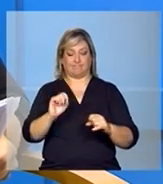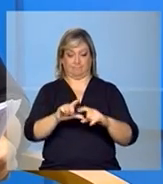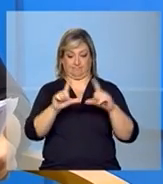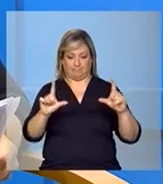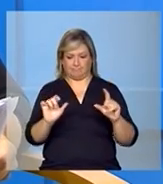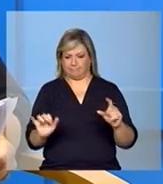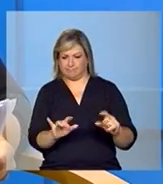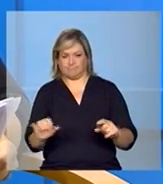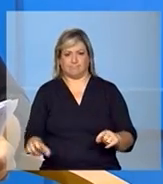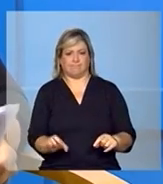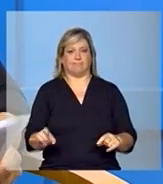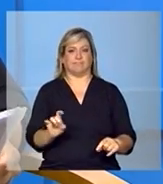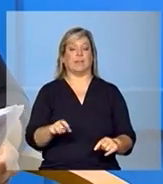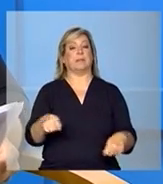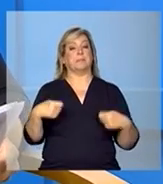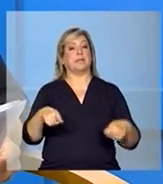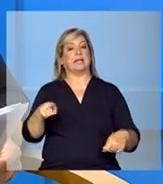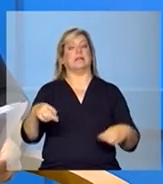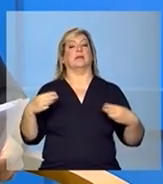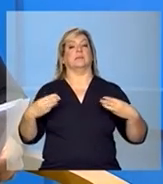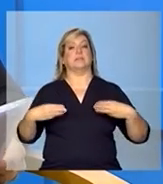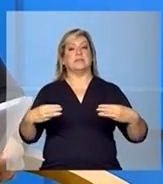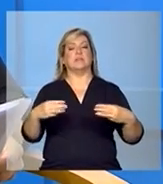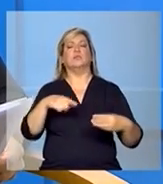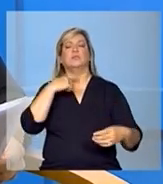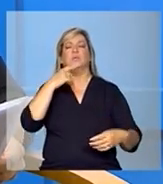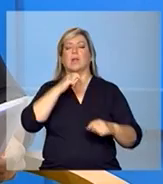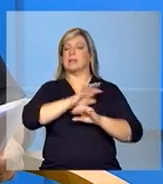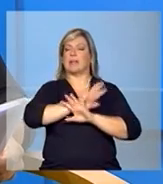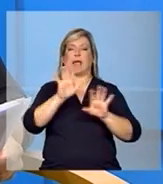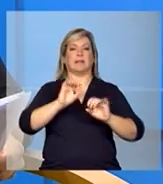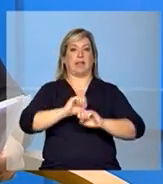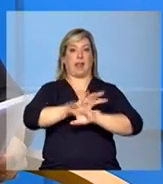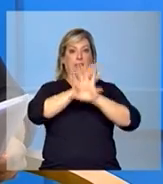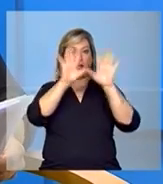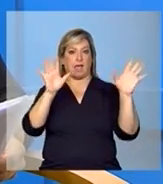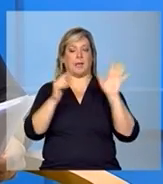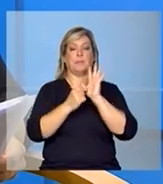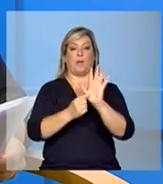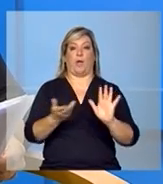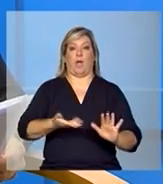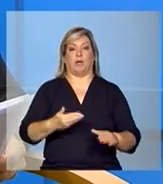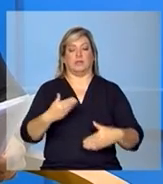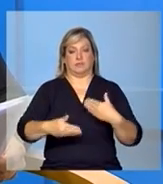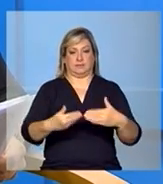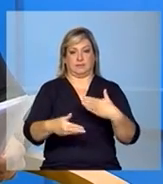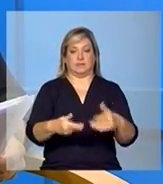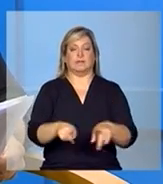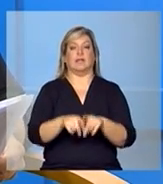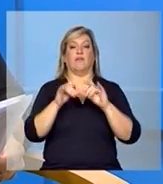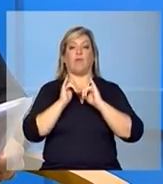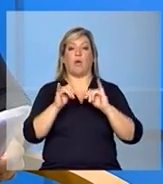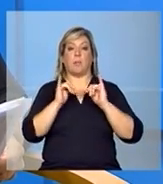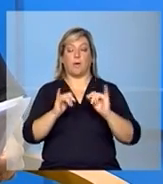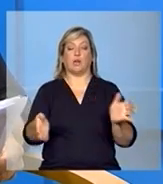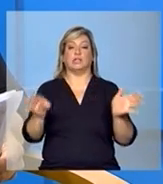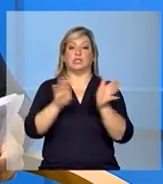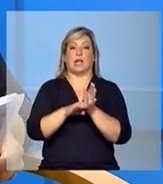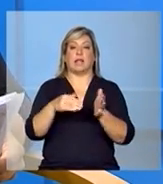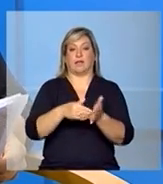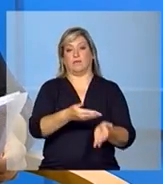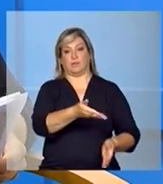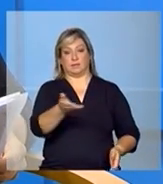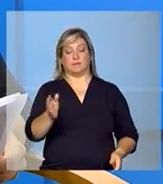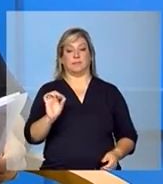importante esse movimento do ministério para que não haja dúvida para que o processo se acelere e para que a a as informações cheguem até vocês